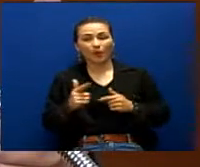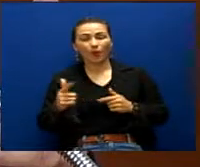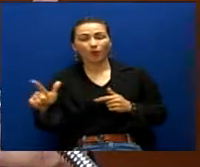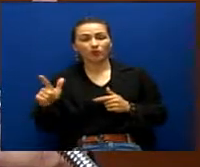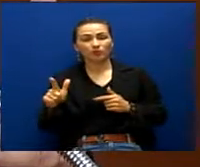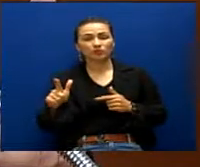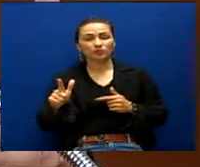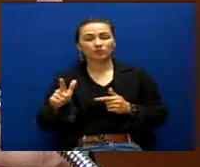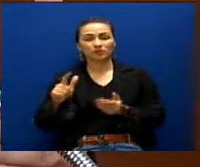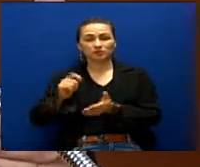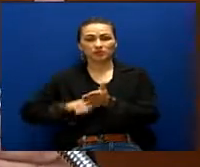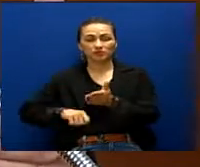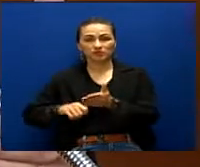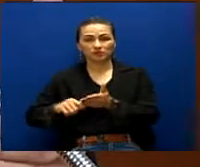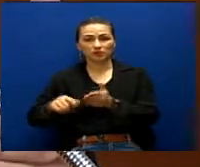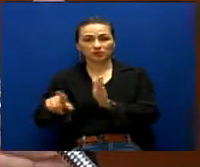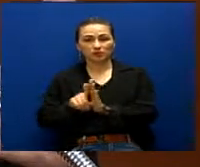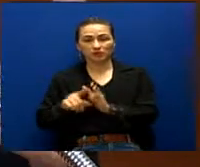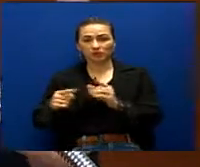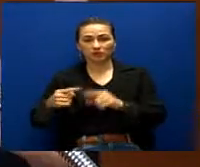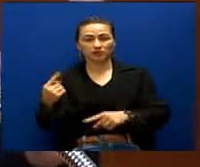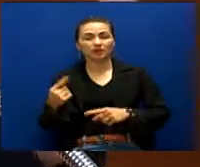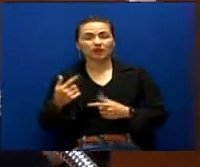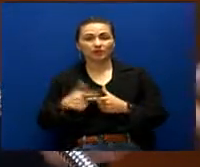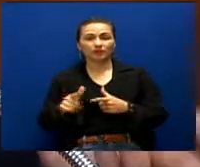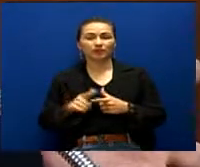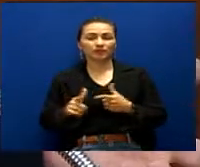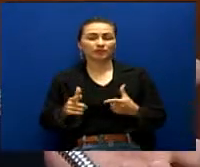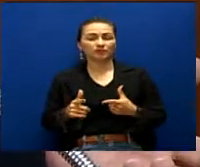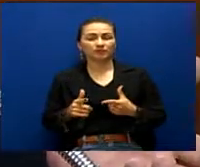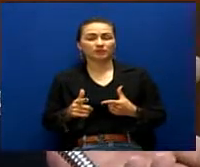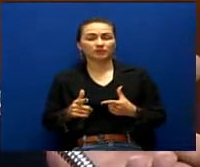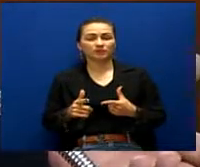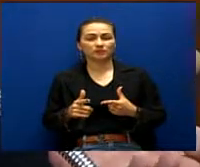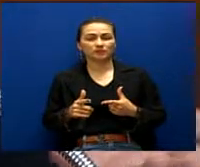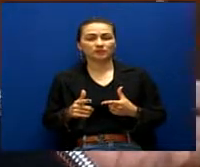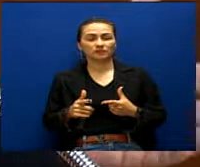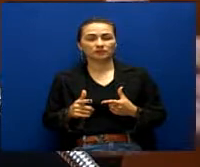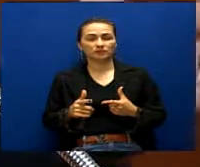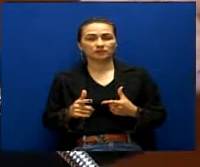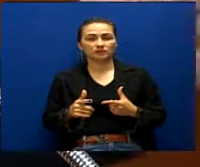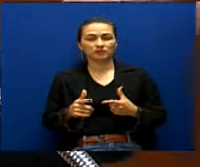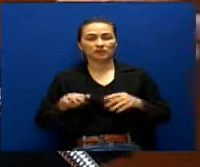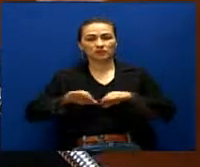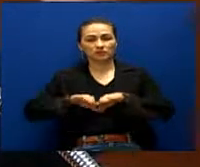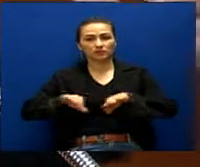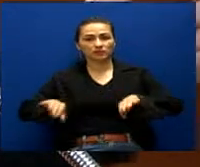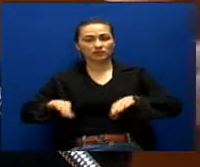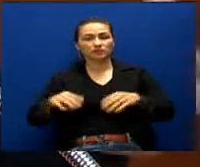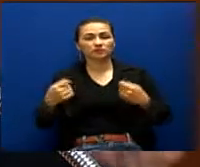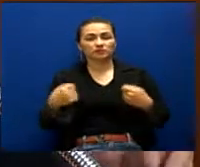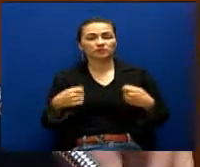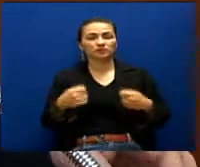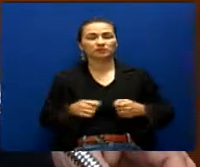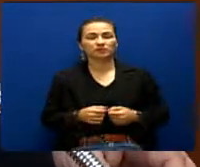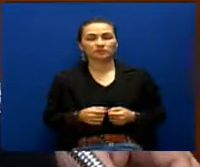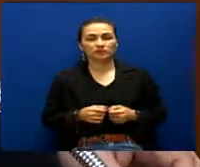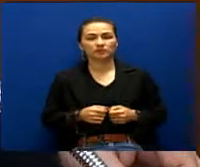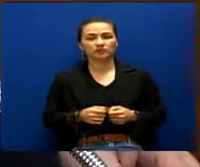parecer negativo, entendeu? Sim. Daí, sim, a gente vota de acordo com o que a comissão, a